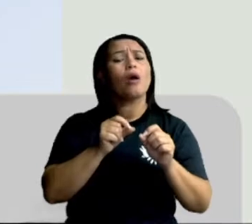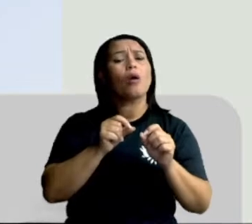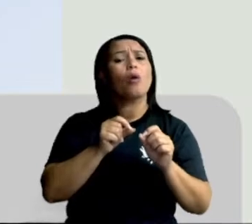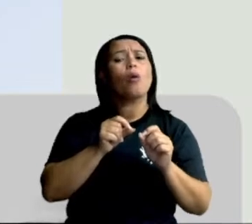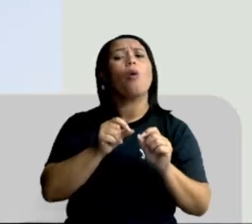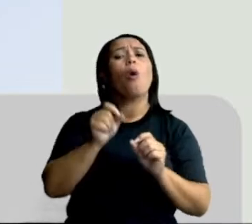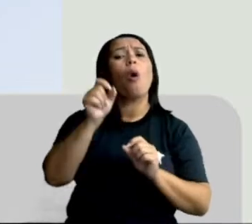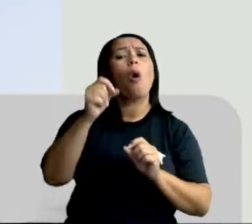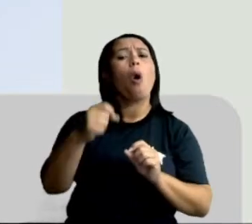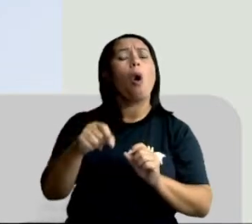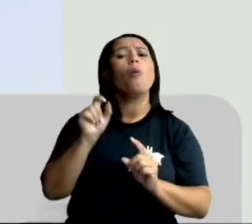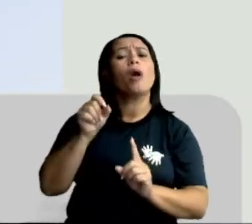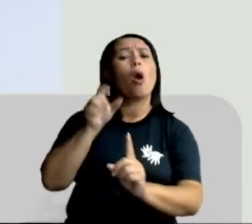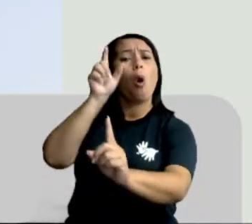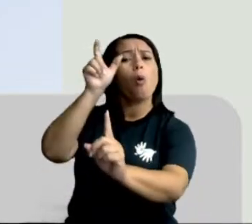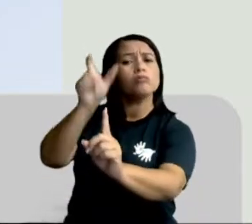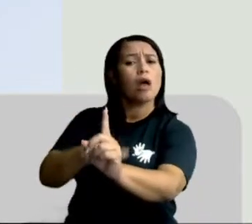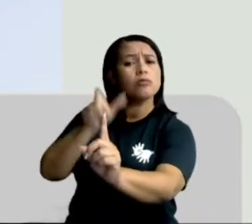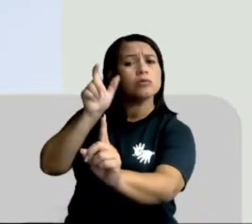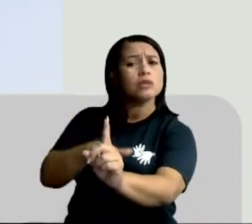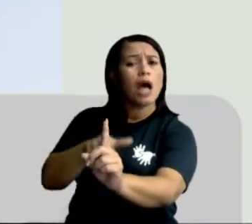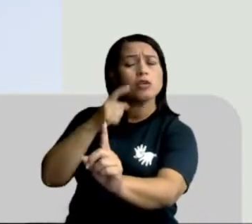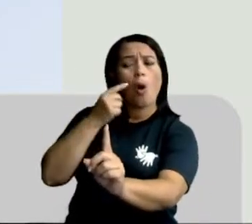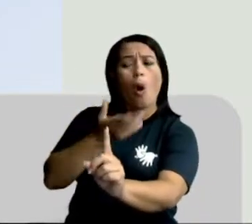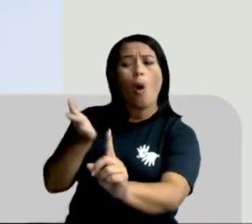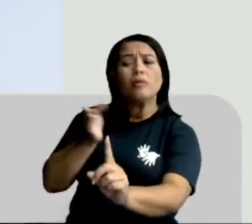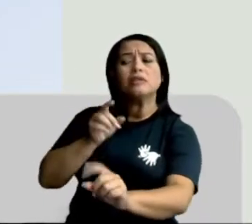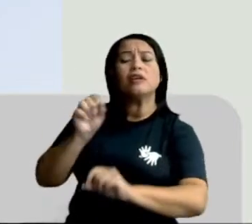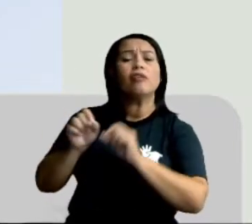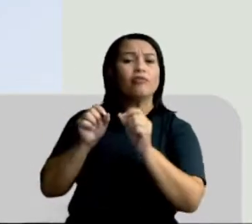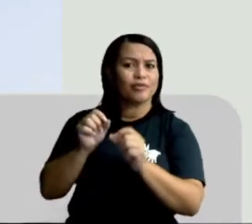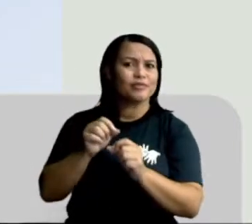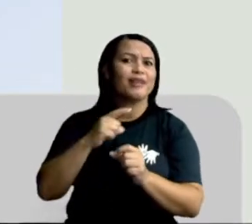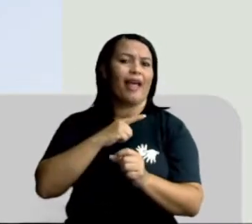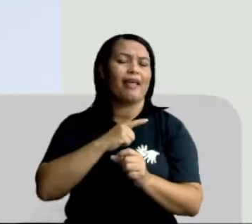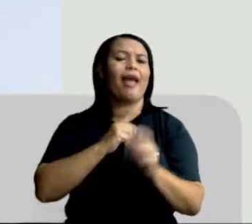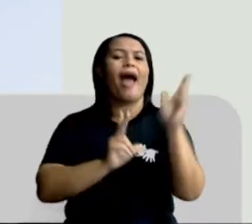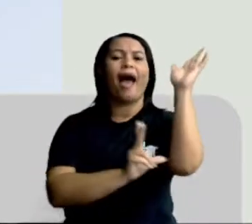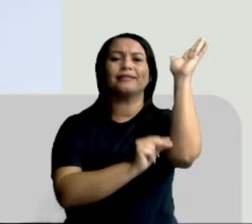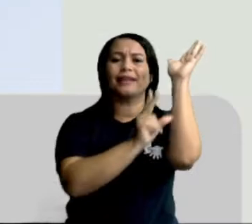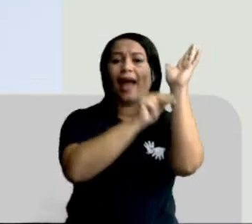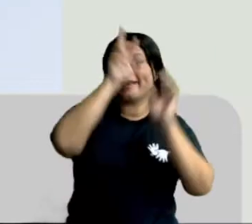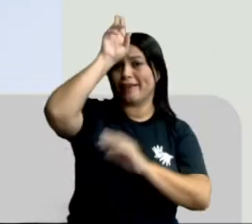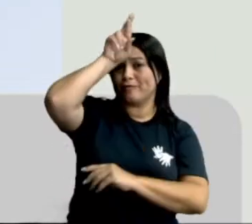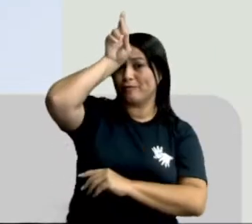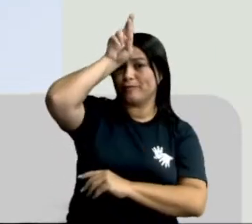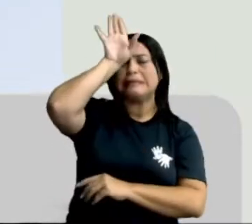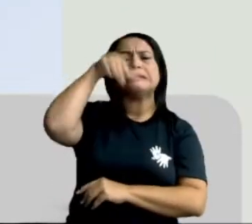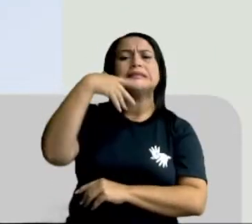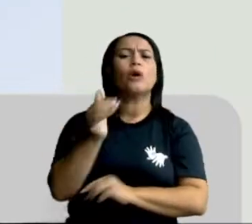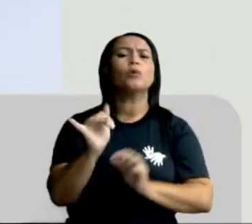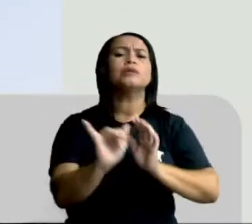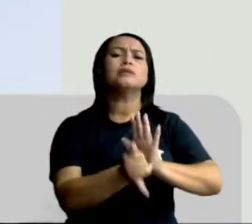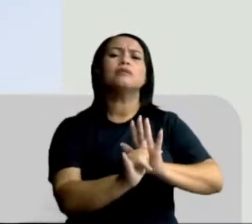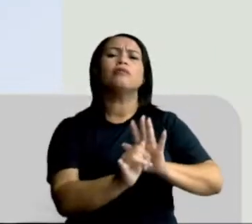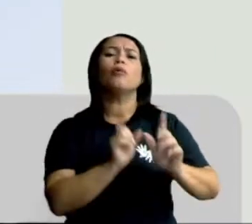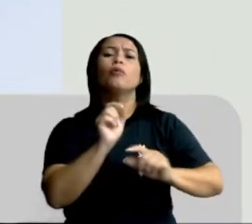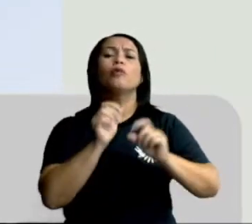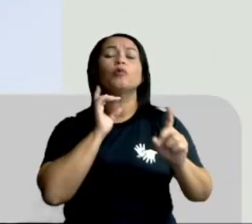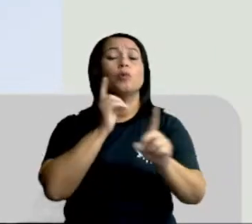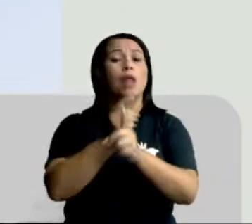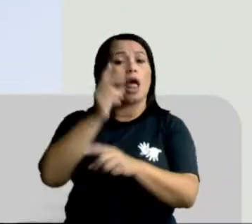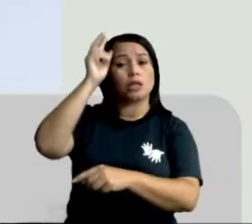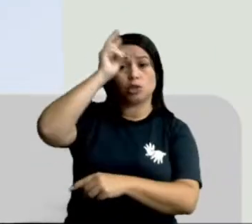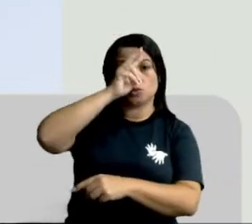personagens, tá? Então, essa fábula aí, ó, a cigarra e a formiga. Nesta fábula, a gente vai encontrar